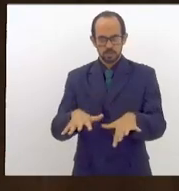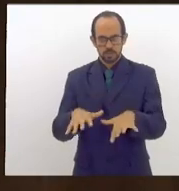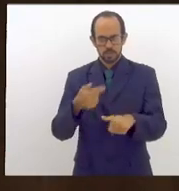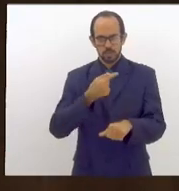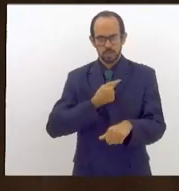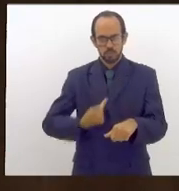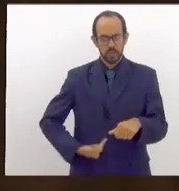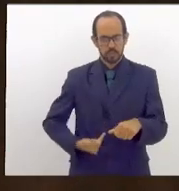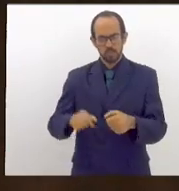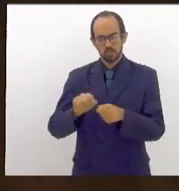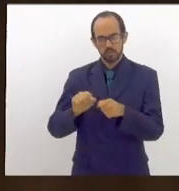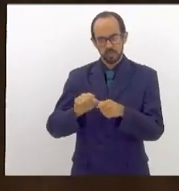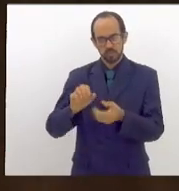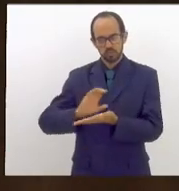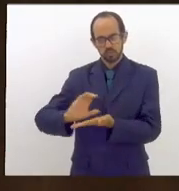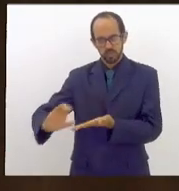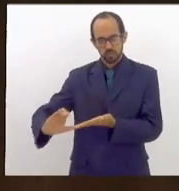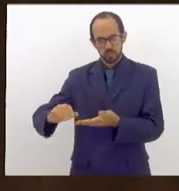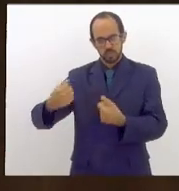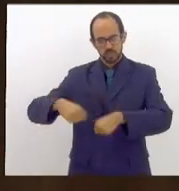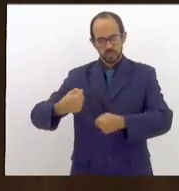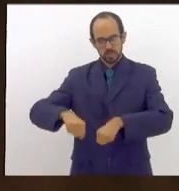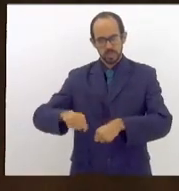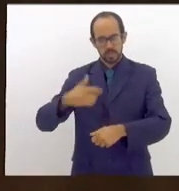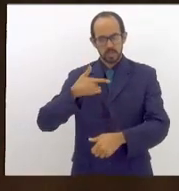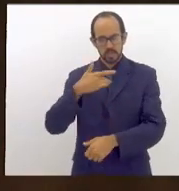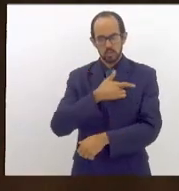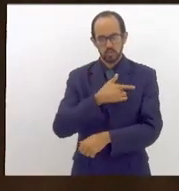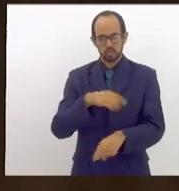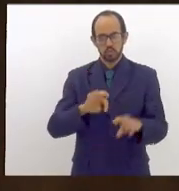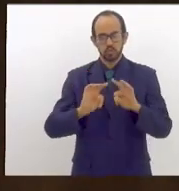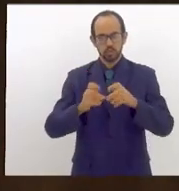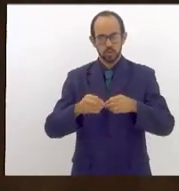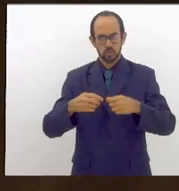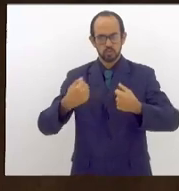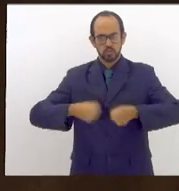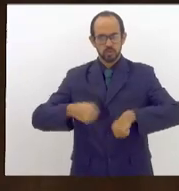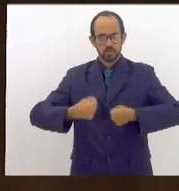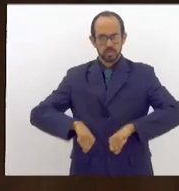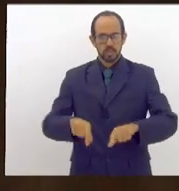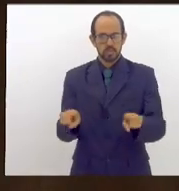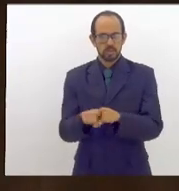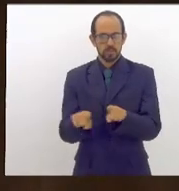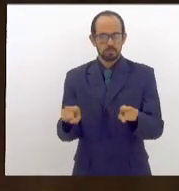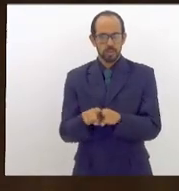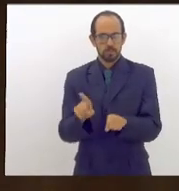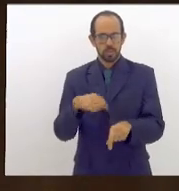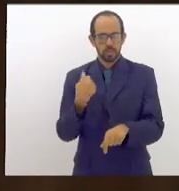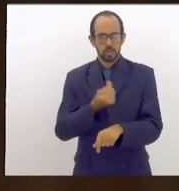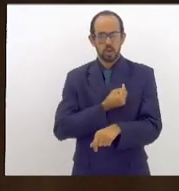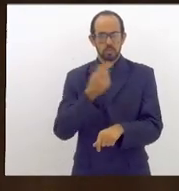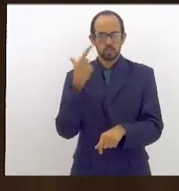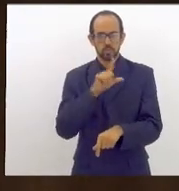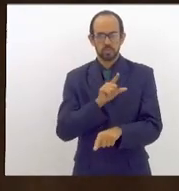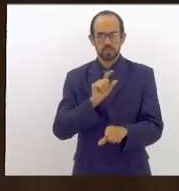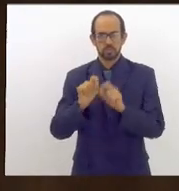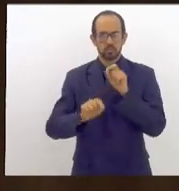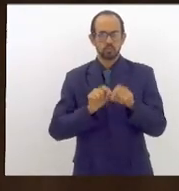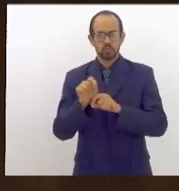necessários na saúde todos investimentos necessários para que a gente conseguisse